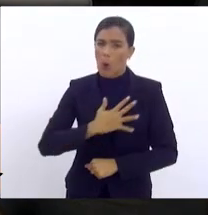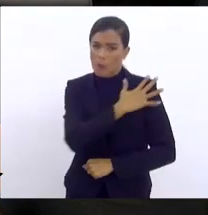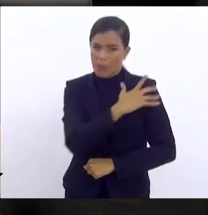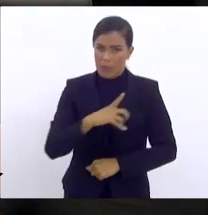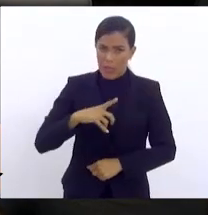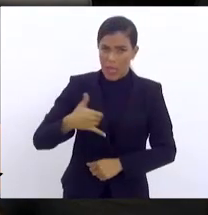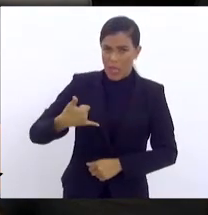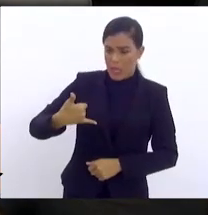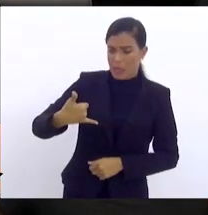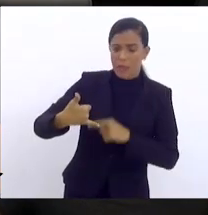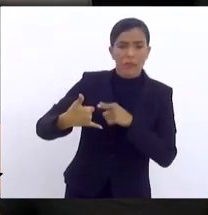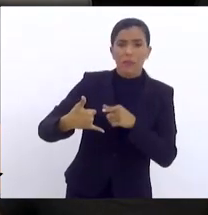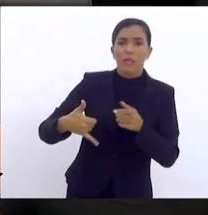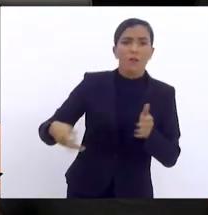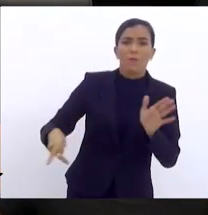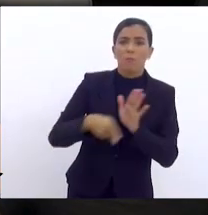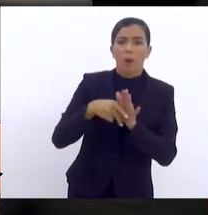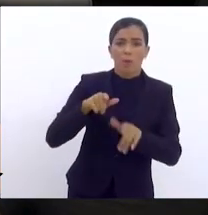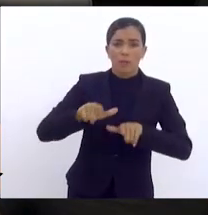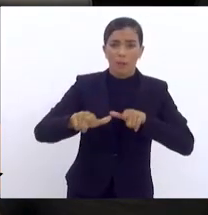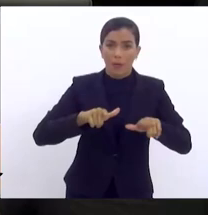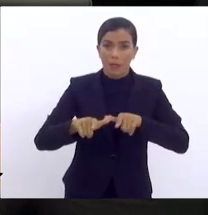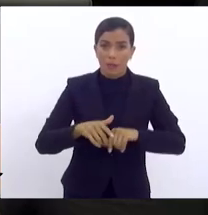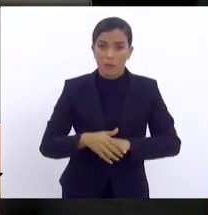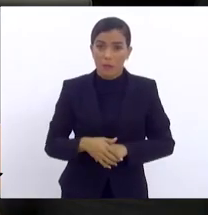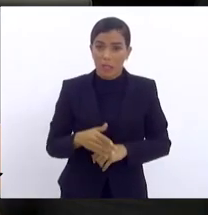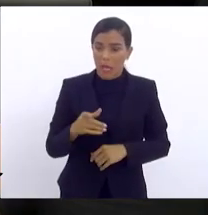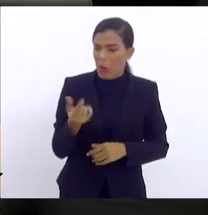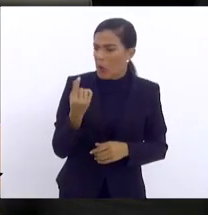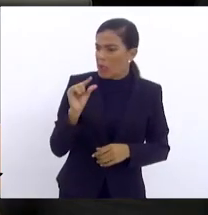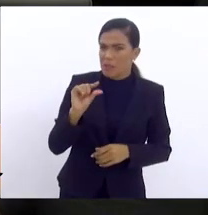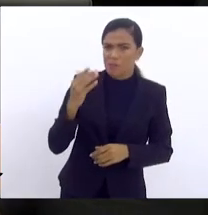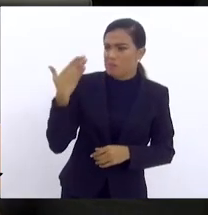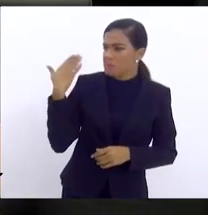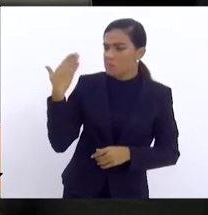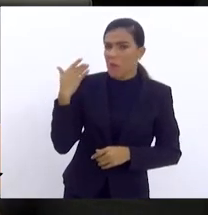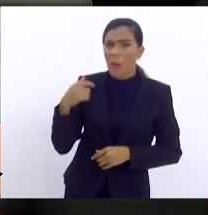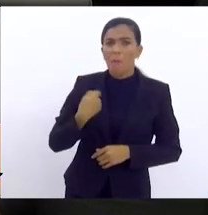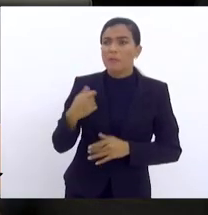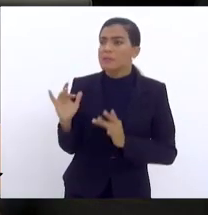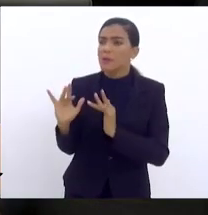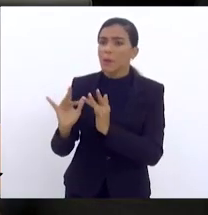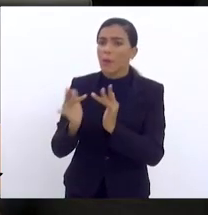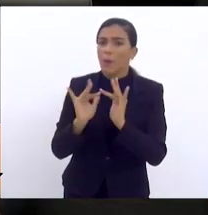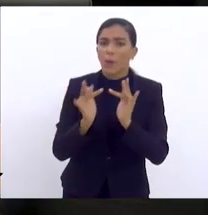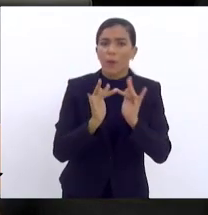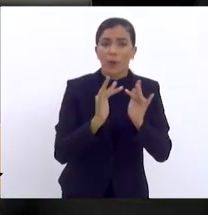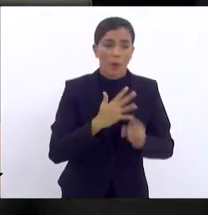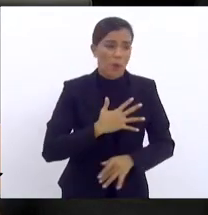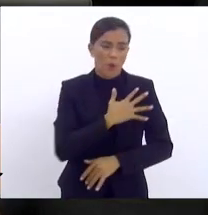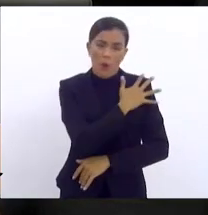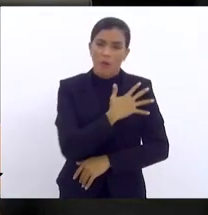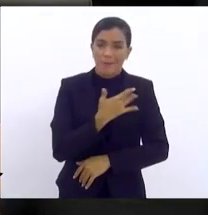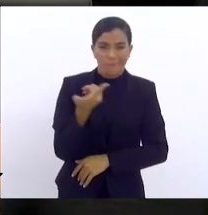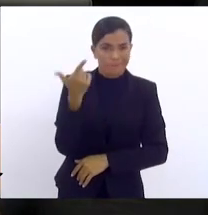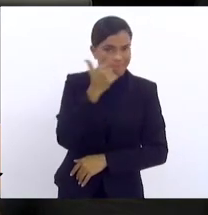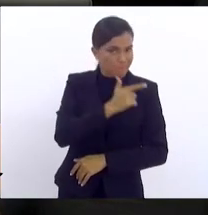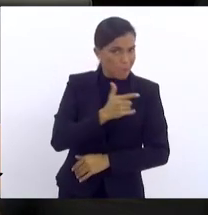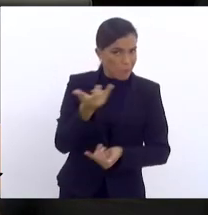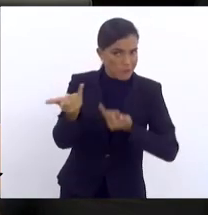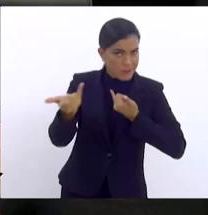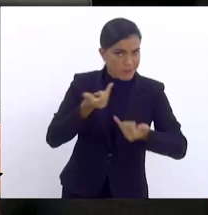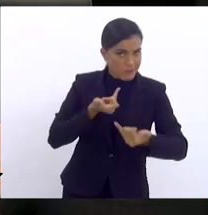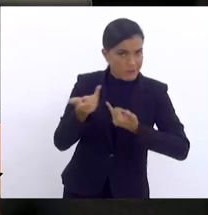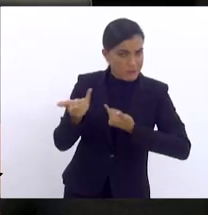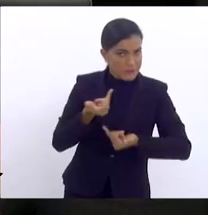funcional esses dias eu precisei o senhor sabe que eu precisei o contato com o Coronel e eu não obtive essa informação